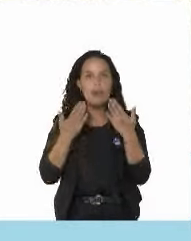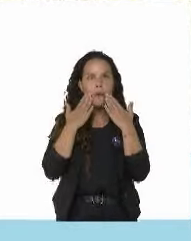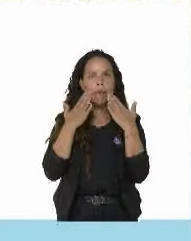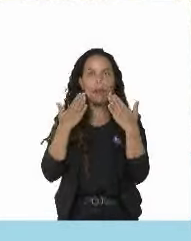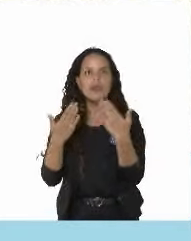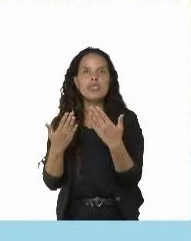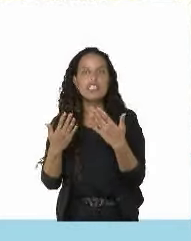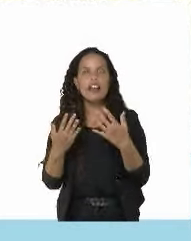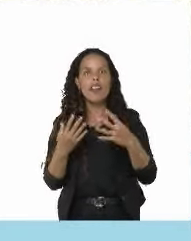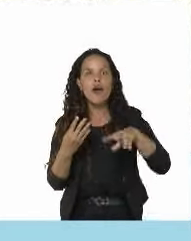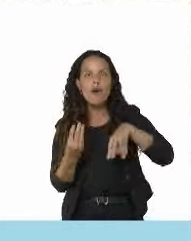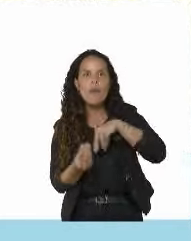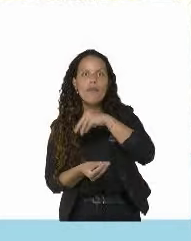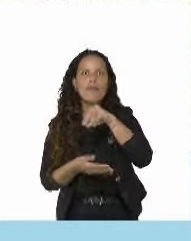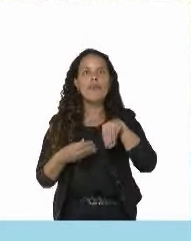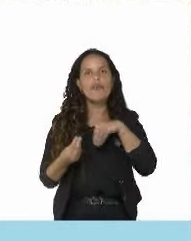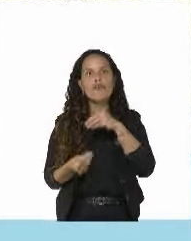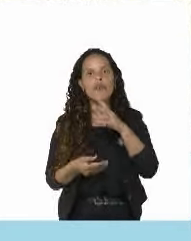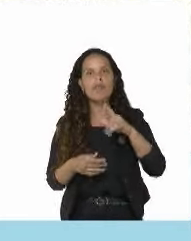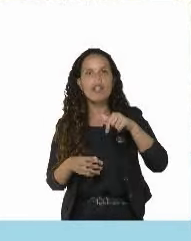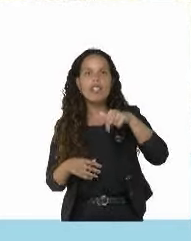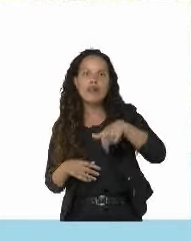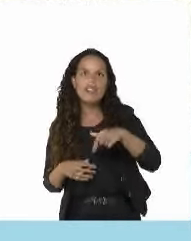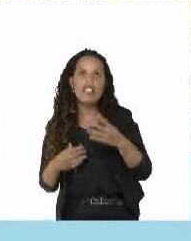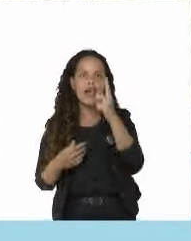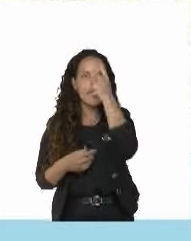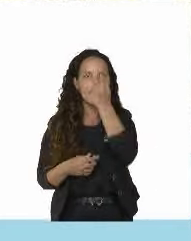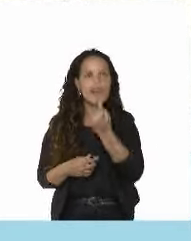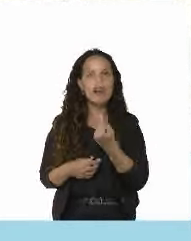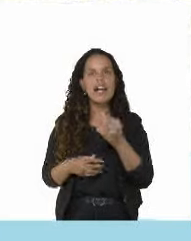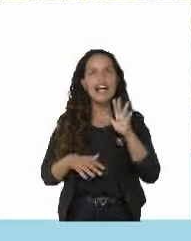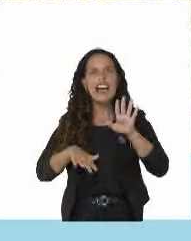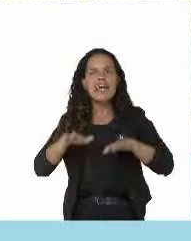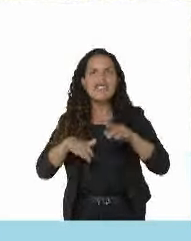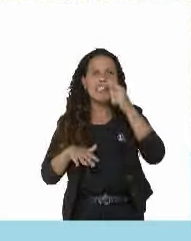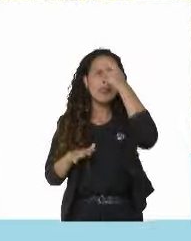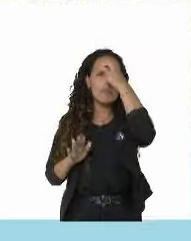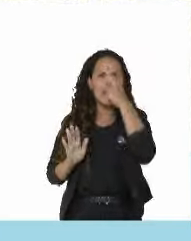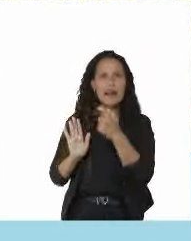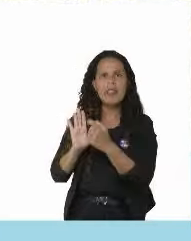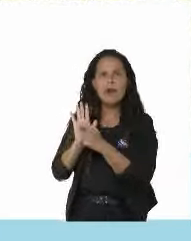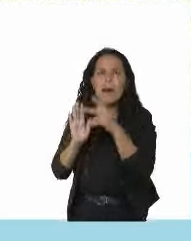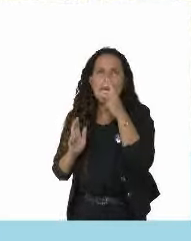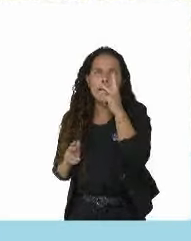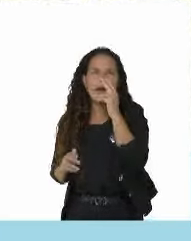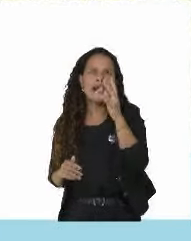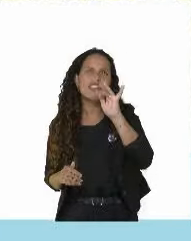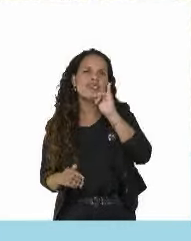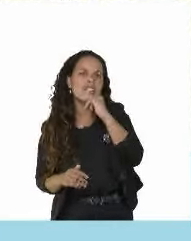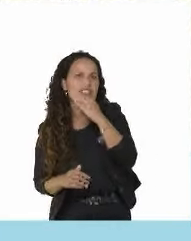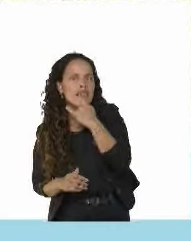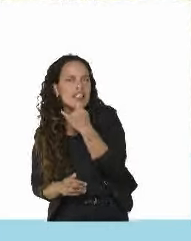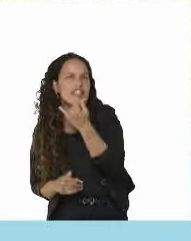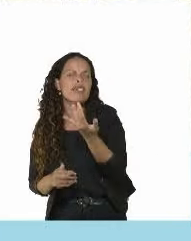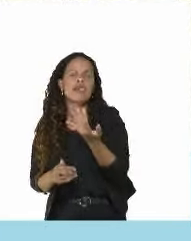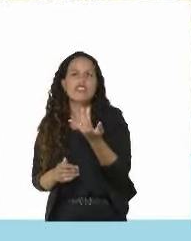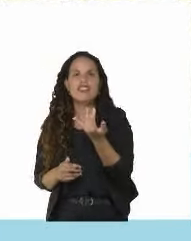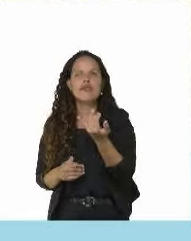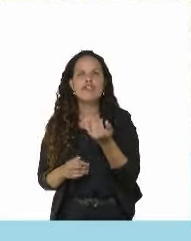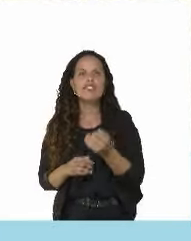movimento para essas imagens, porque a galera falava assim, nossa, mas as imagens de inteligência artificial, está todo mundo meio triste, meio sem muita,